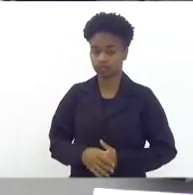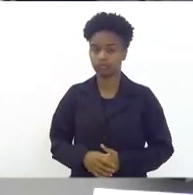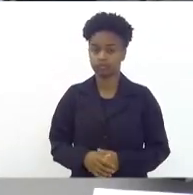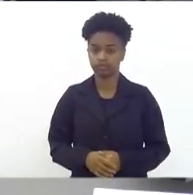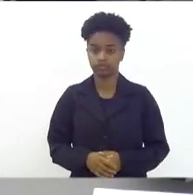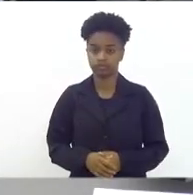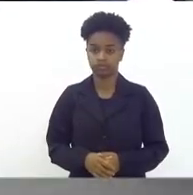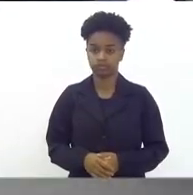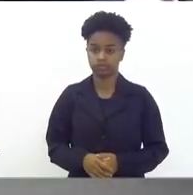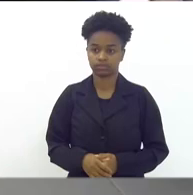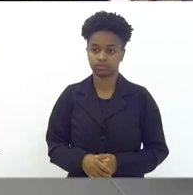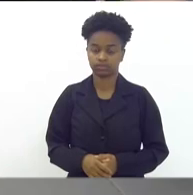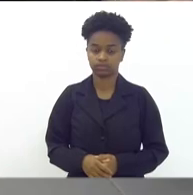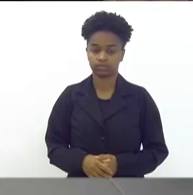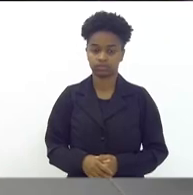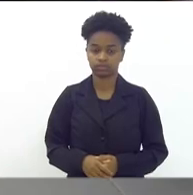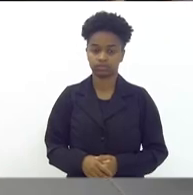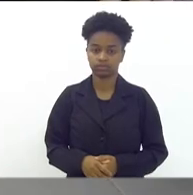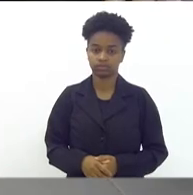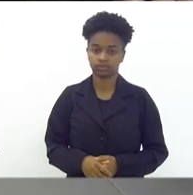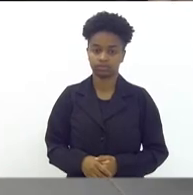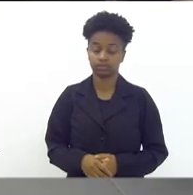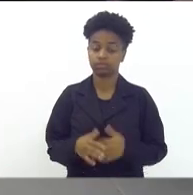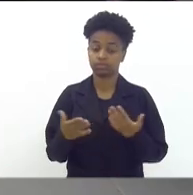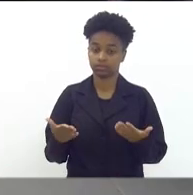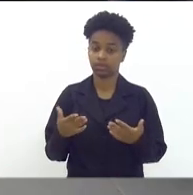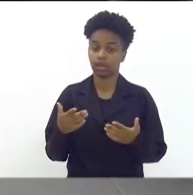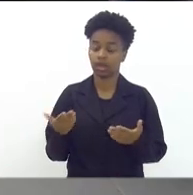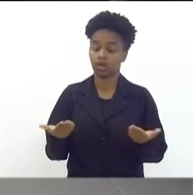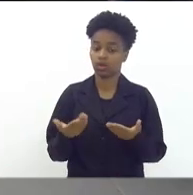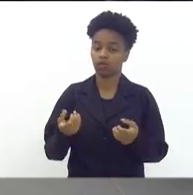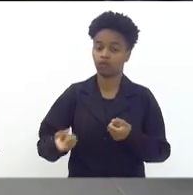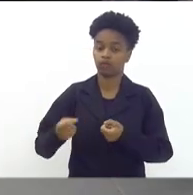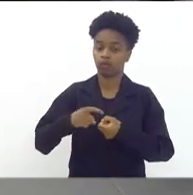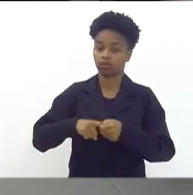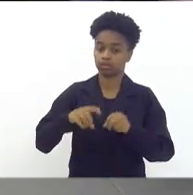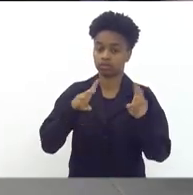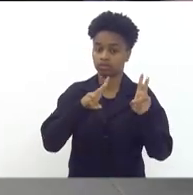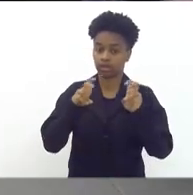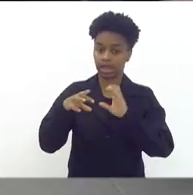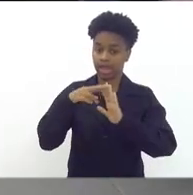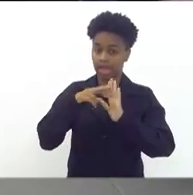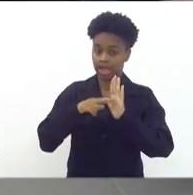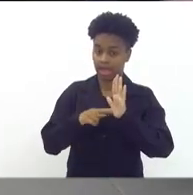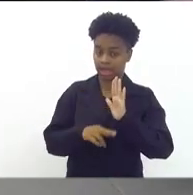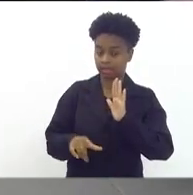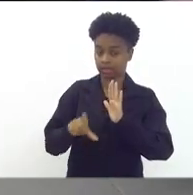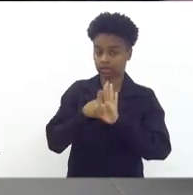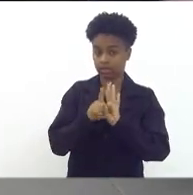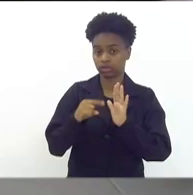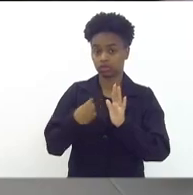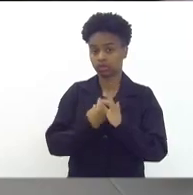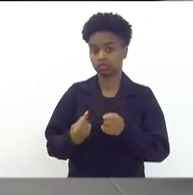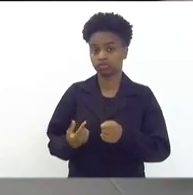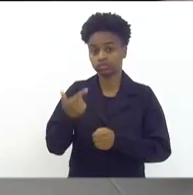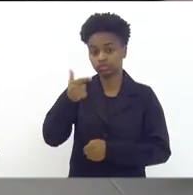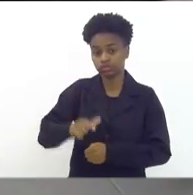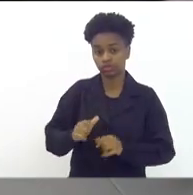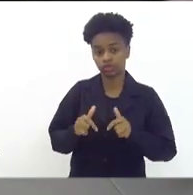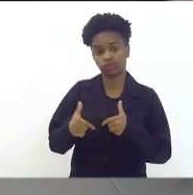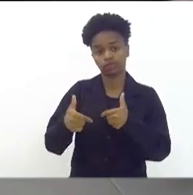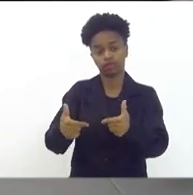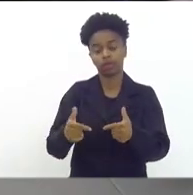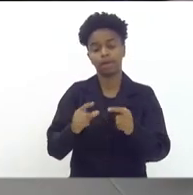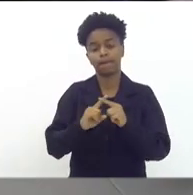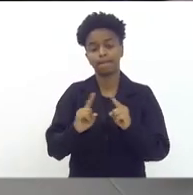aquelas aquelas premissas da lei a agência voltou a atuar e o que que esse